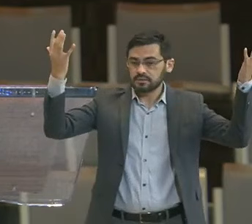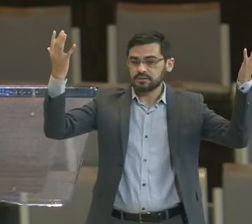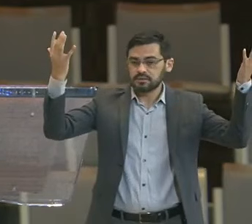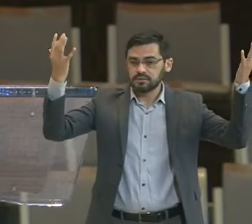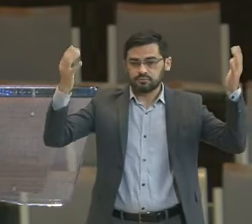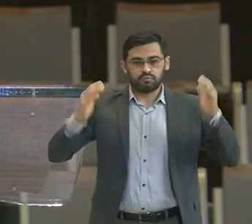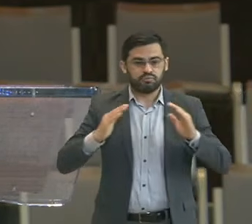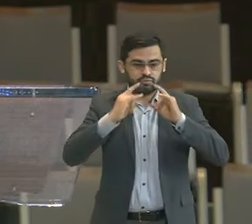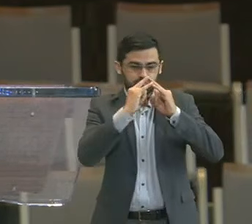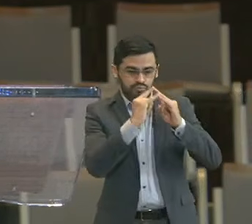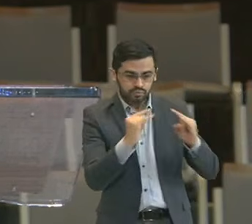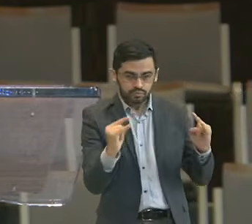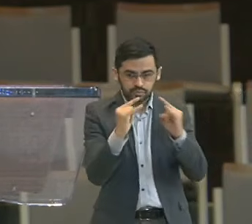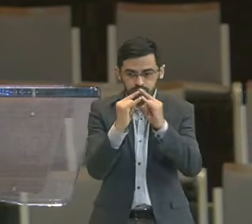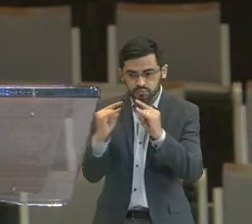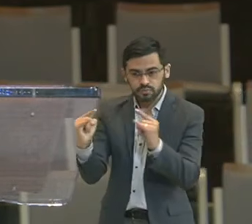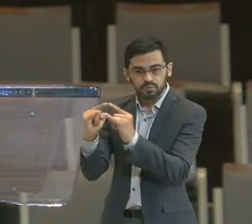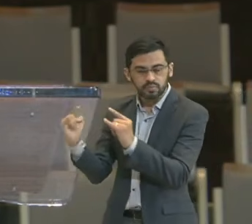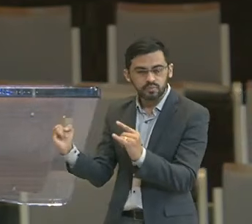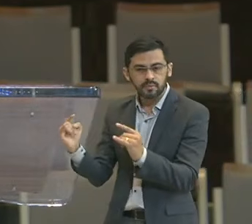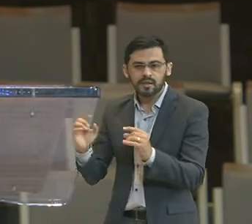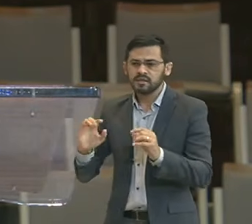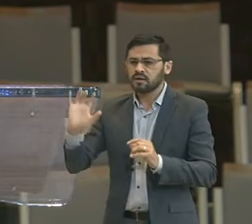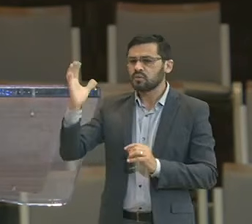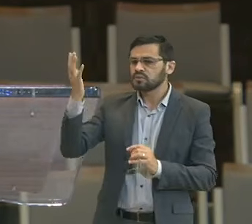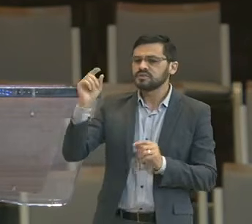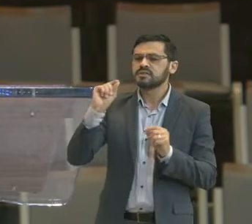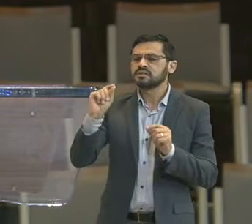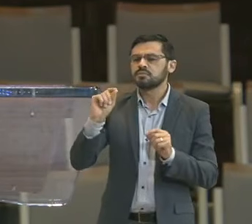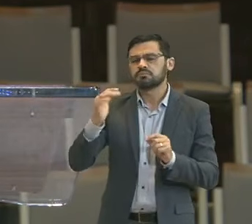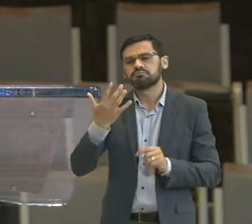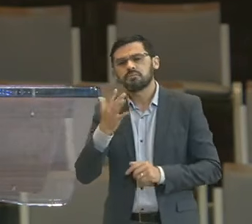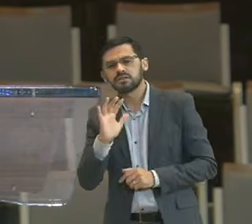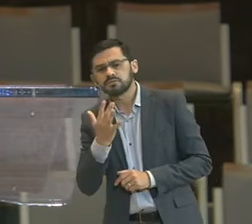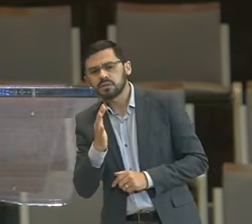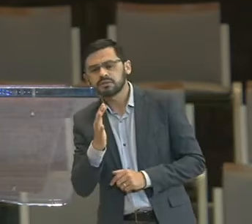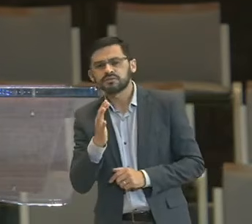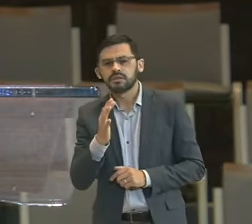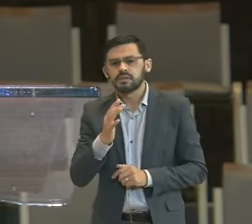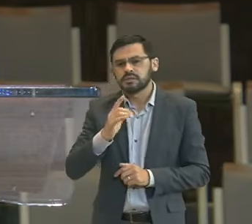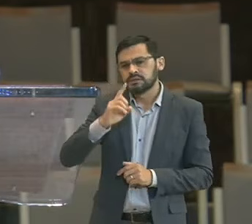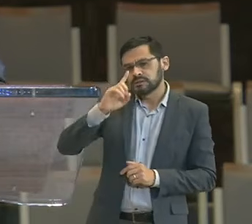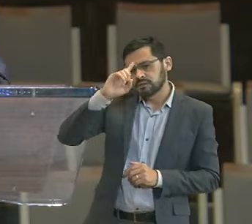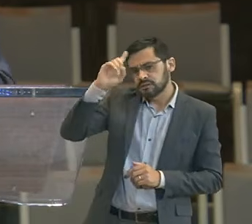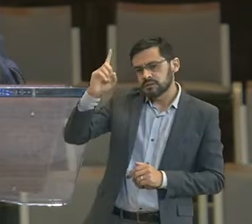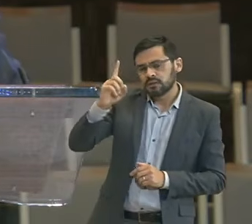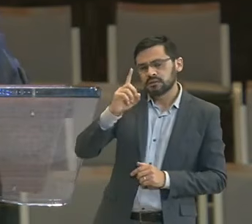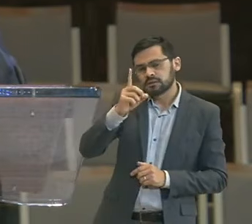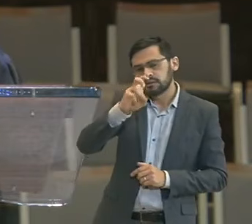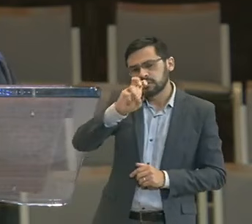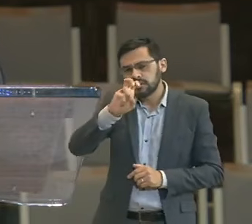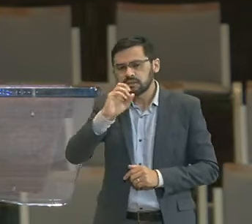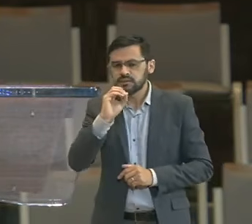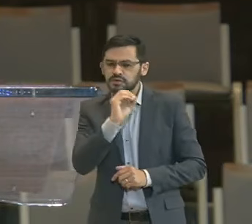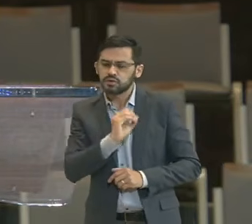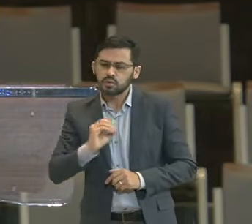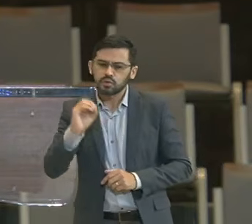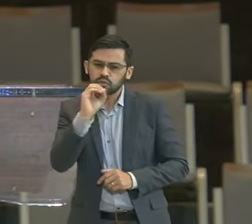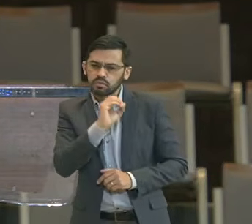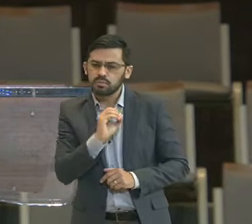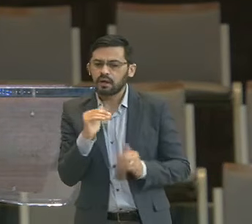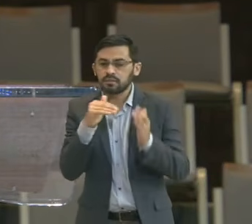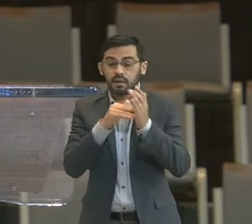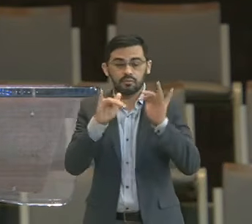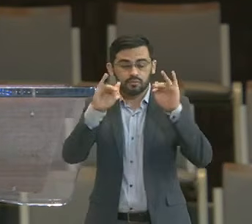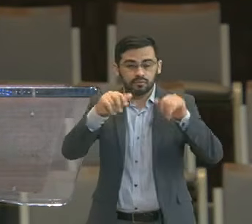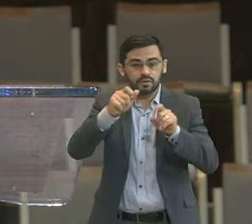festa dos tabernáculos. Isso acontecia aproximadamente do dia 15 de outubro até o final do